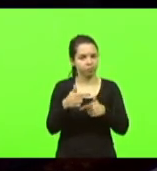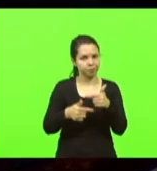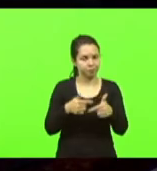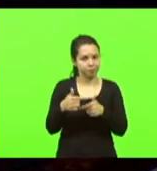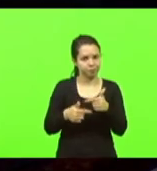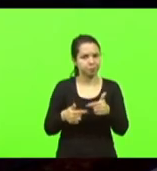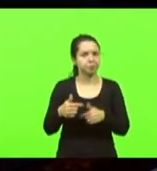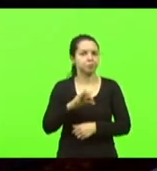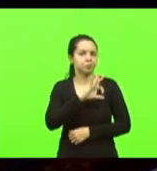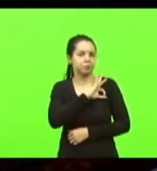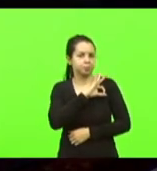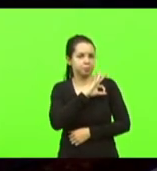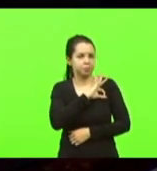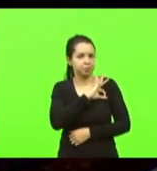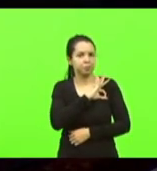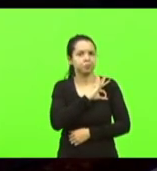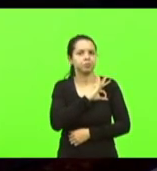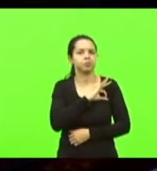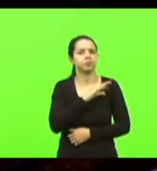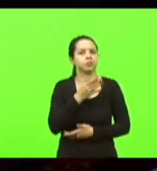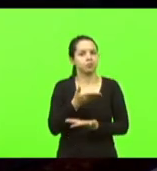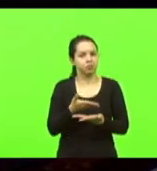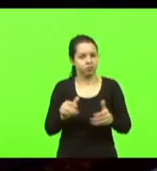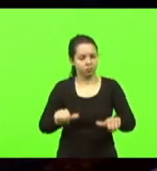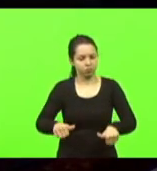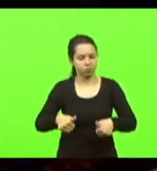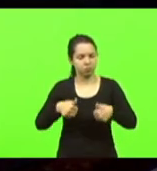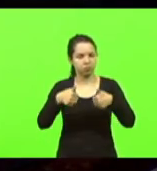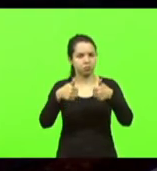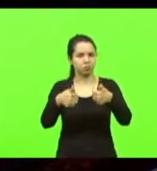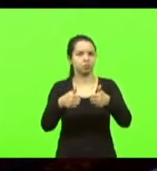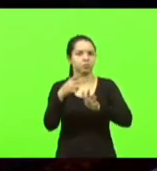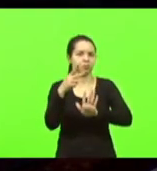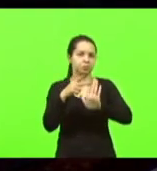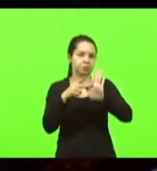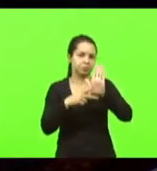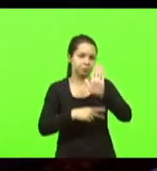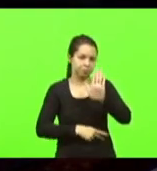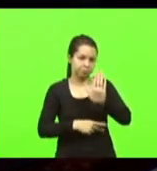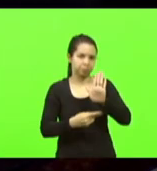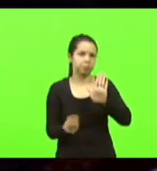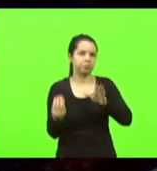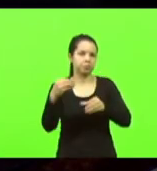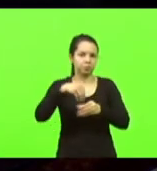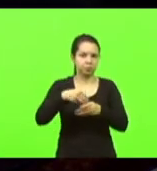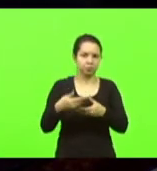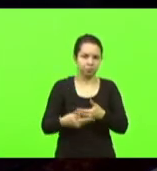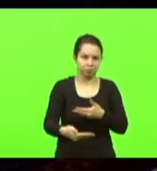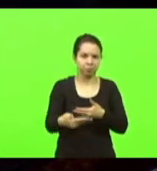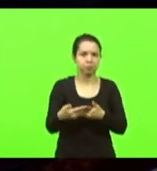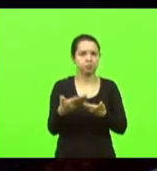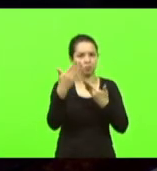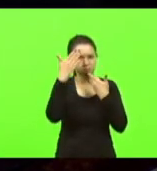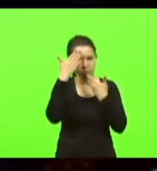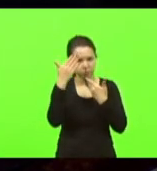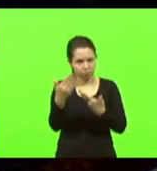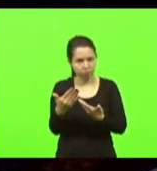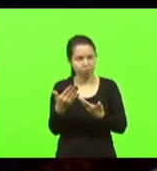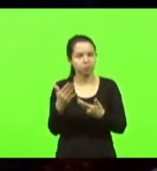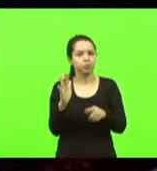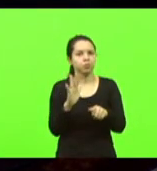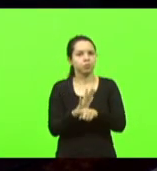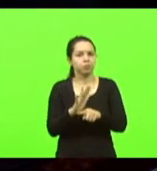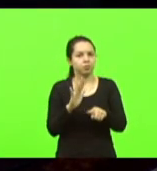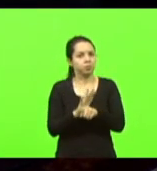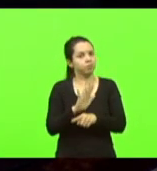dos policiais que houve aí um aperfeiçoamento no projeto Inicial que entrou aqui então quero lhe agradecer pela colaboração